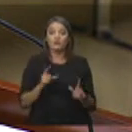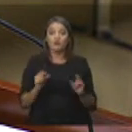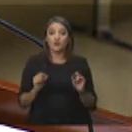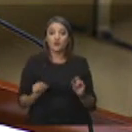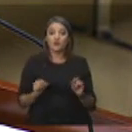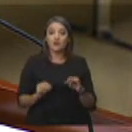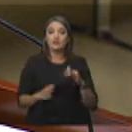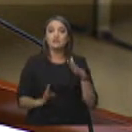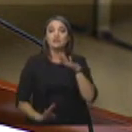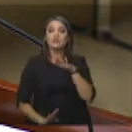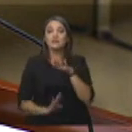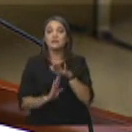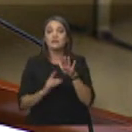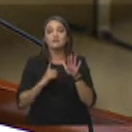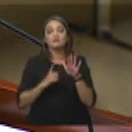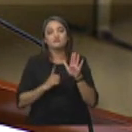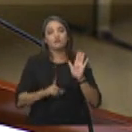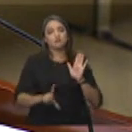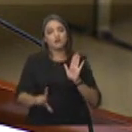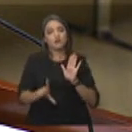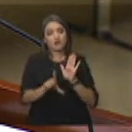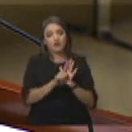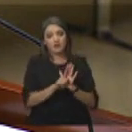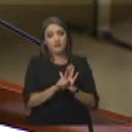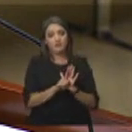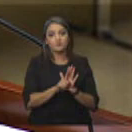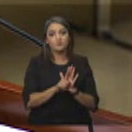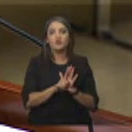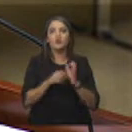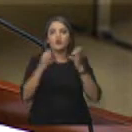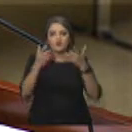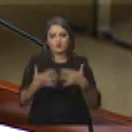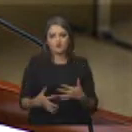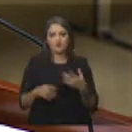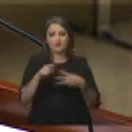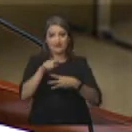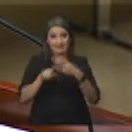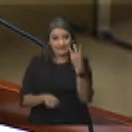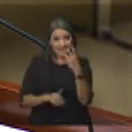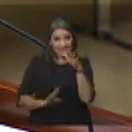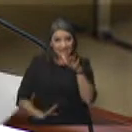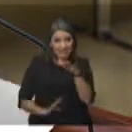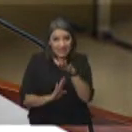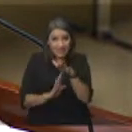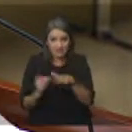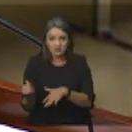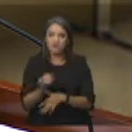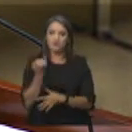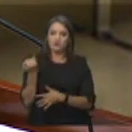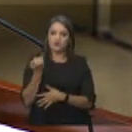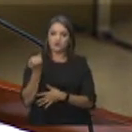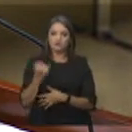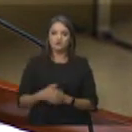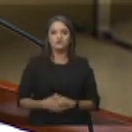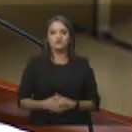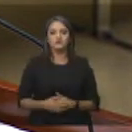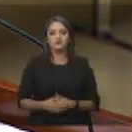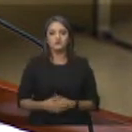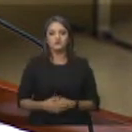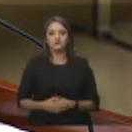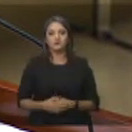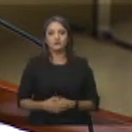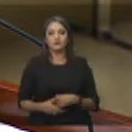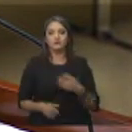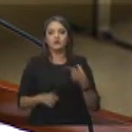limites estabelecidos no regulamento próprio, e eu cito três limites fundamentais para não me alongar. Primeiro